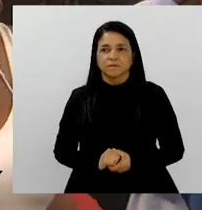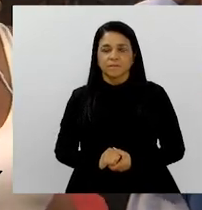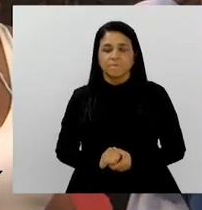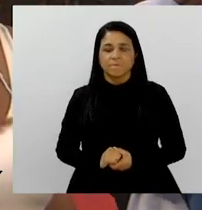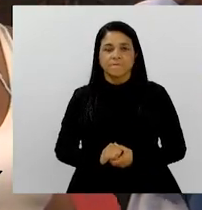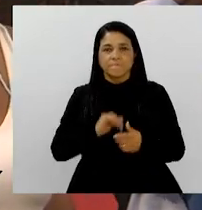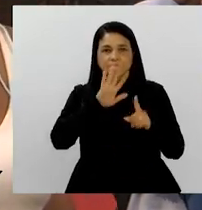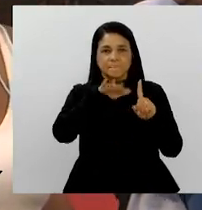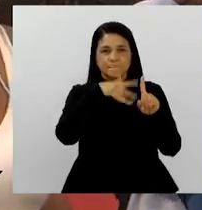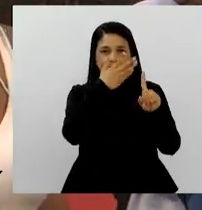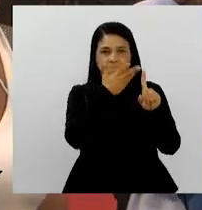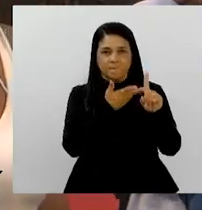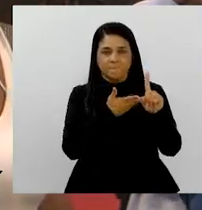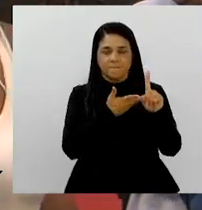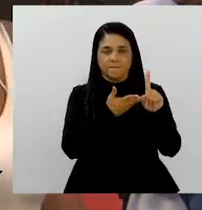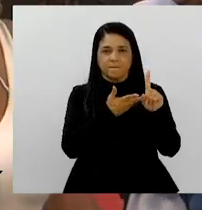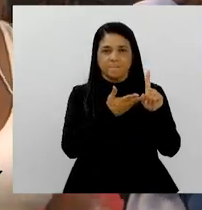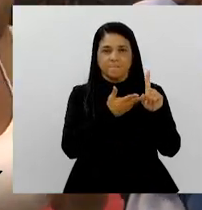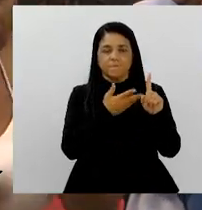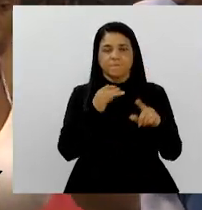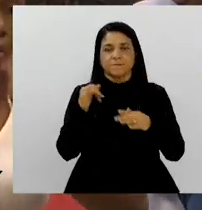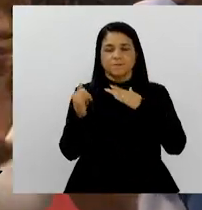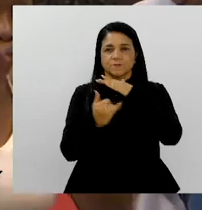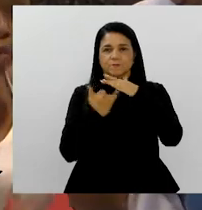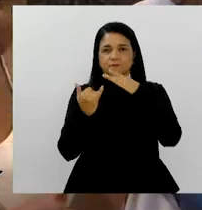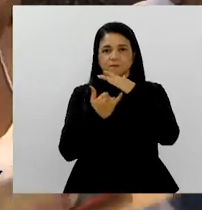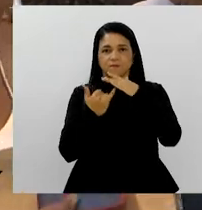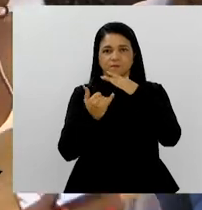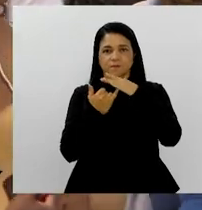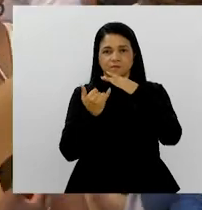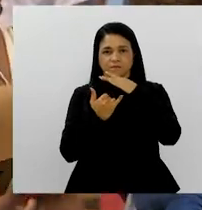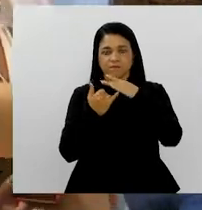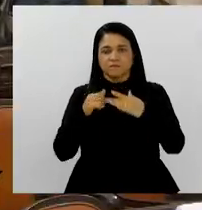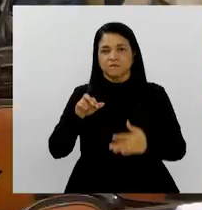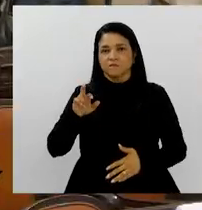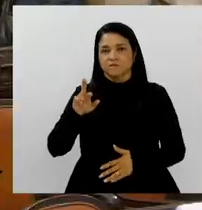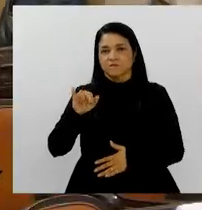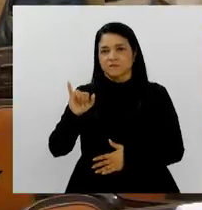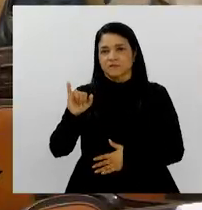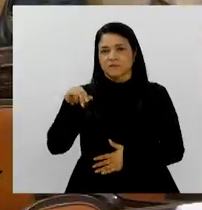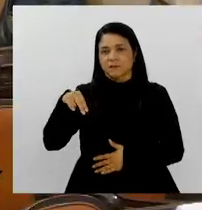Próximo agraciado, Instituto Enraizados.